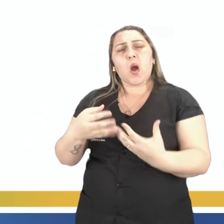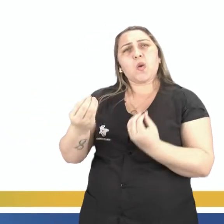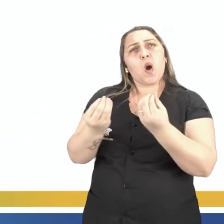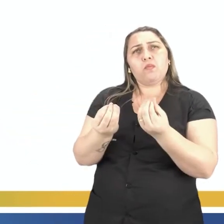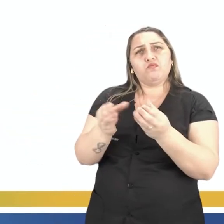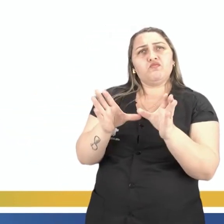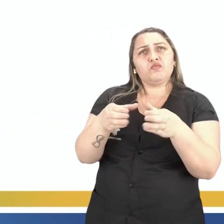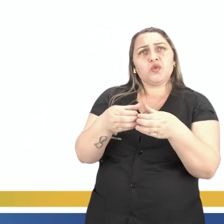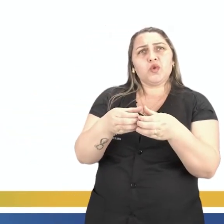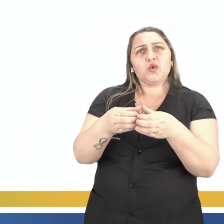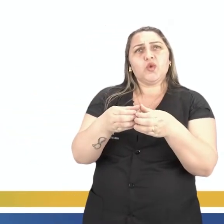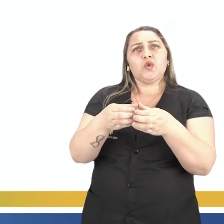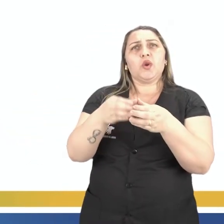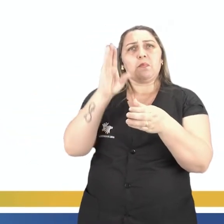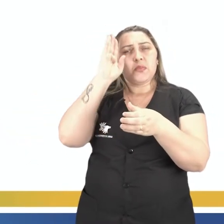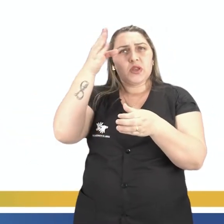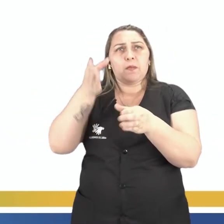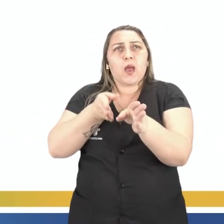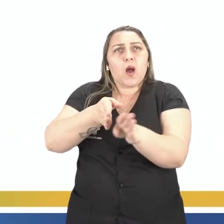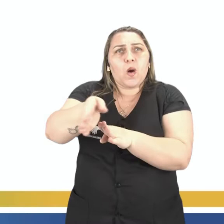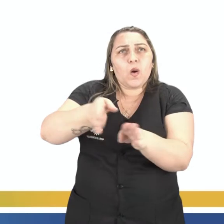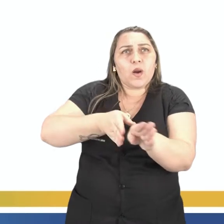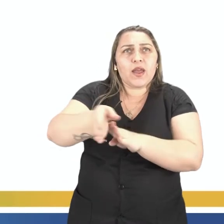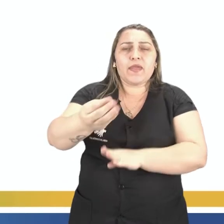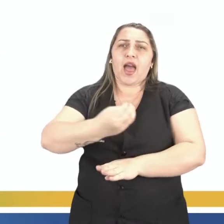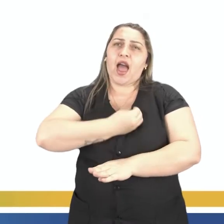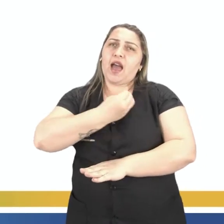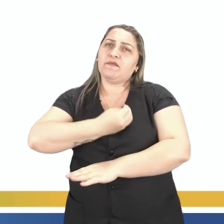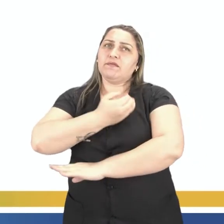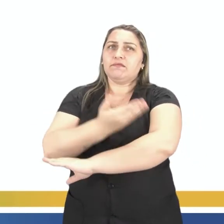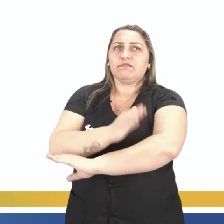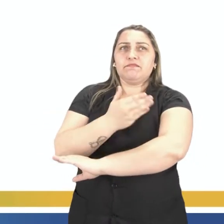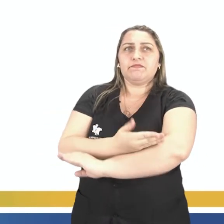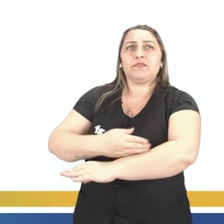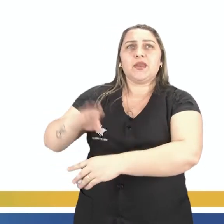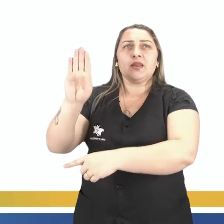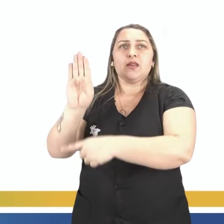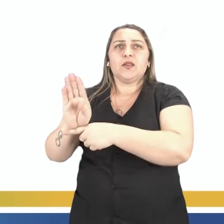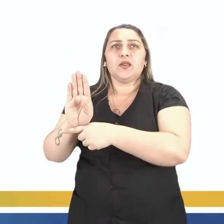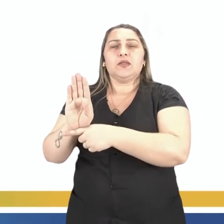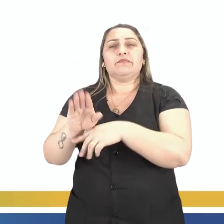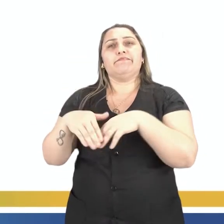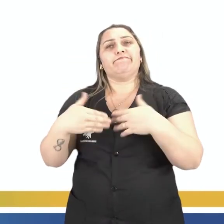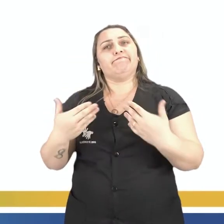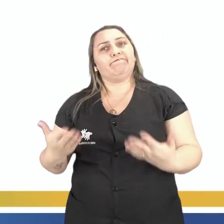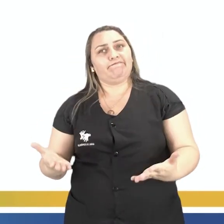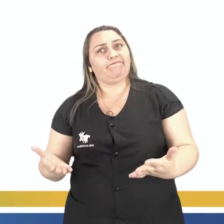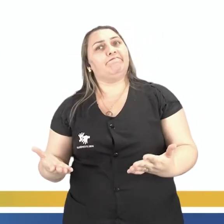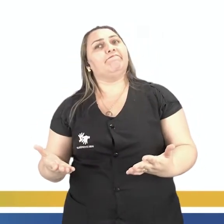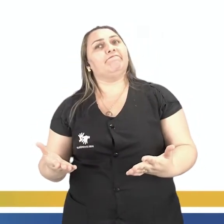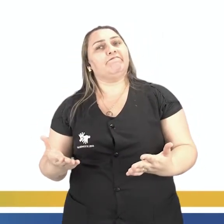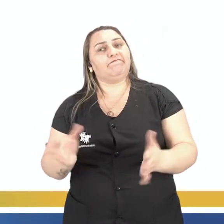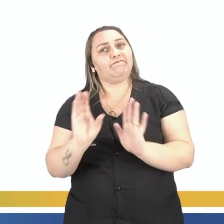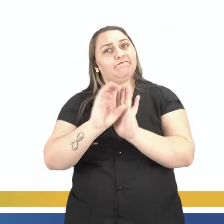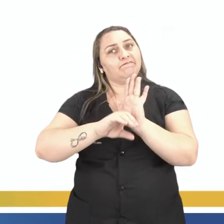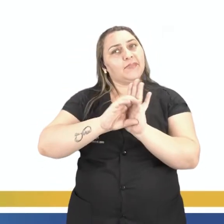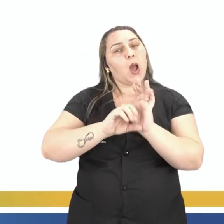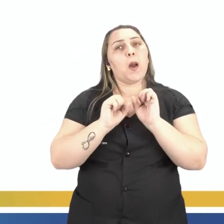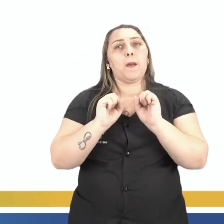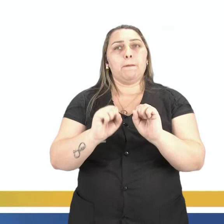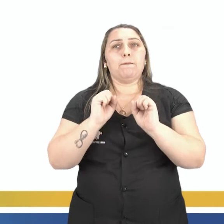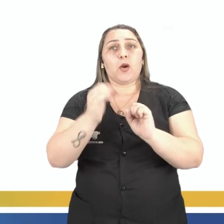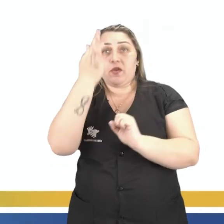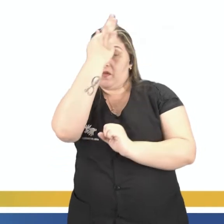como sendo um conjunto de princípios para orientar a vida prática. Ora, isso aí é um dos conceitos que eu posso dar